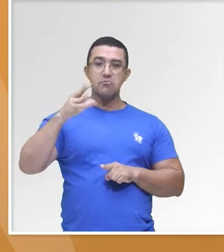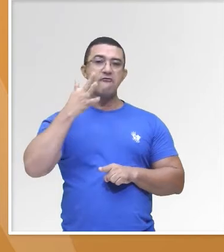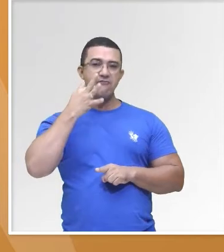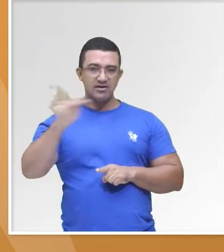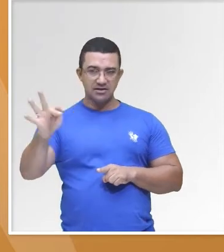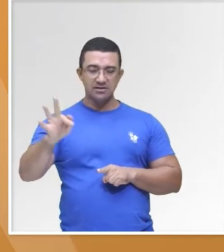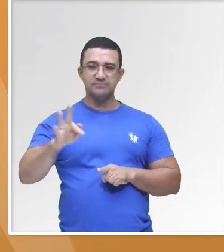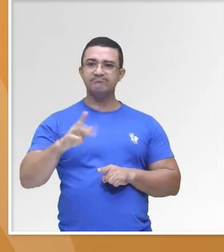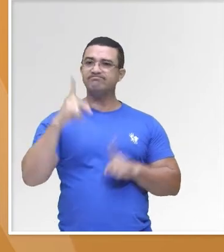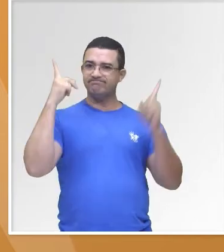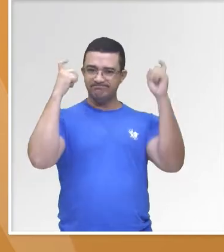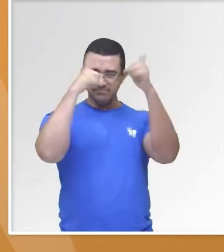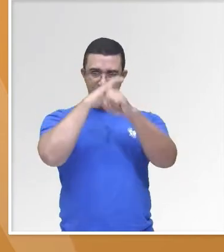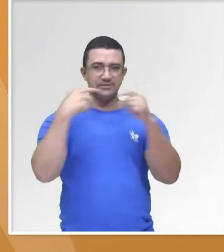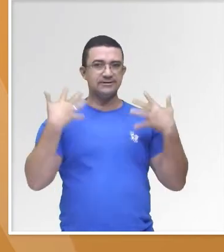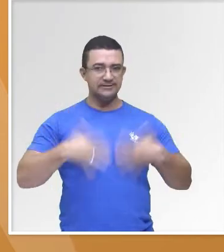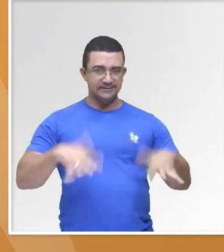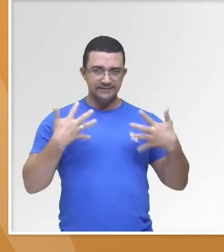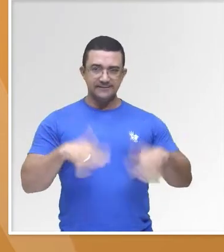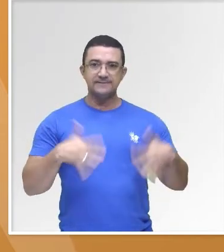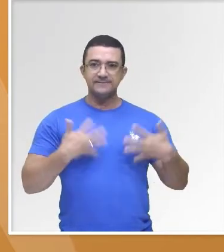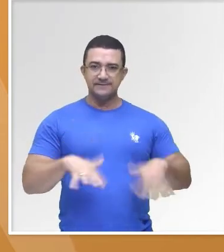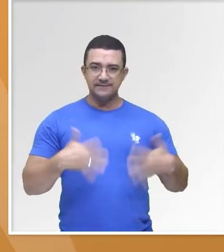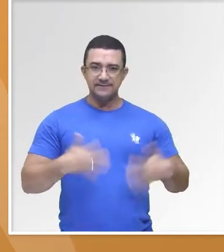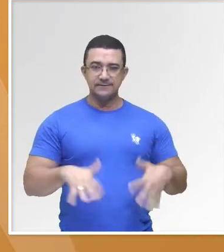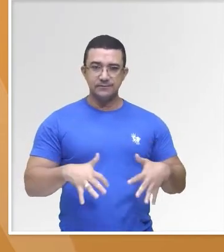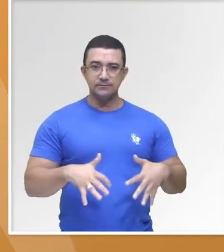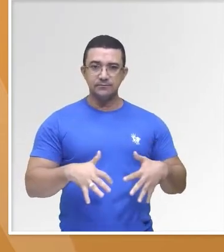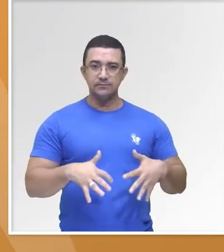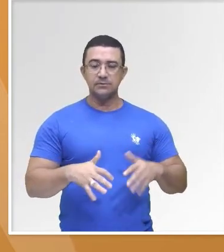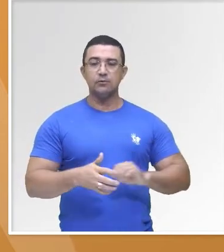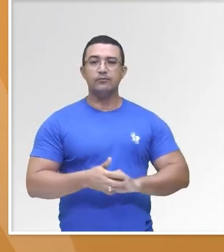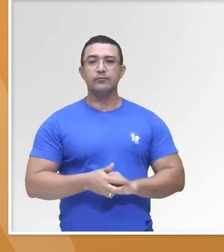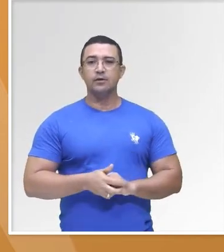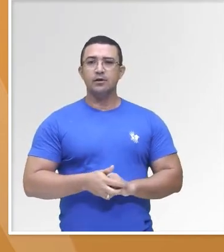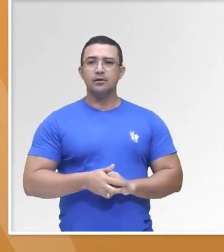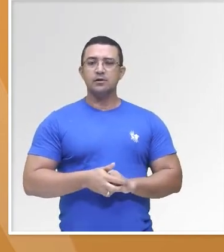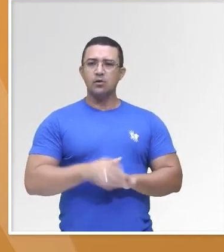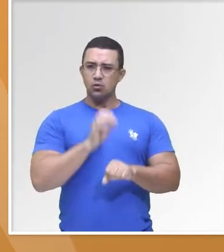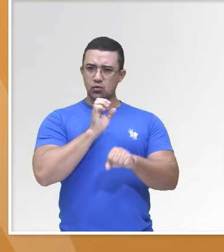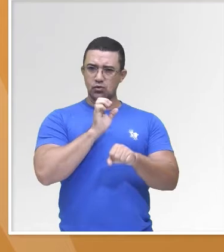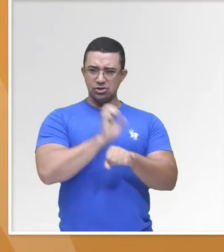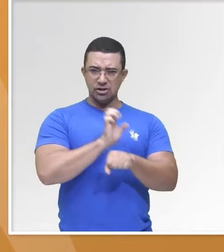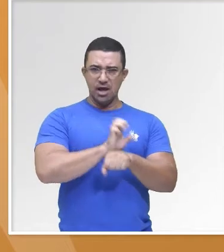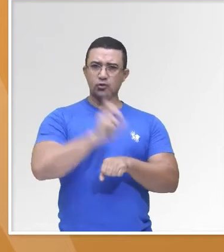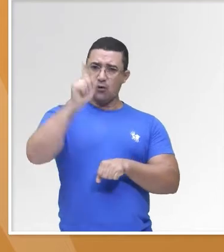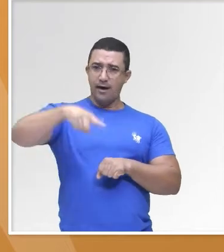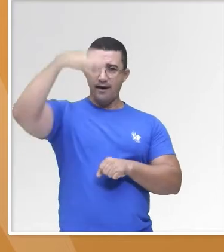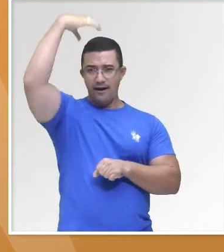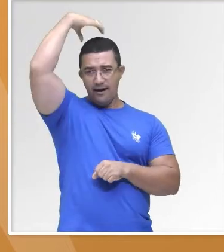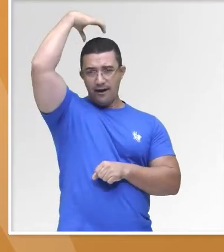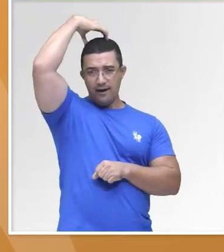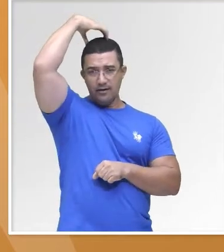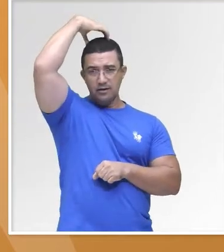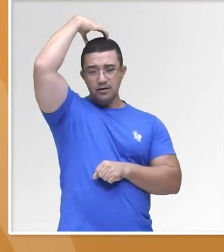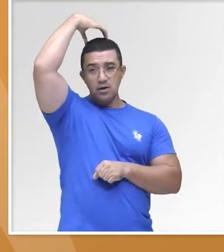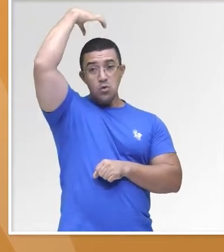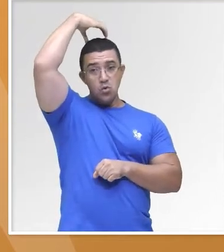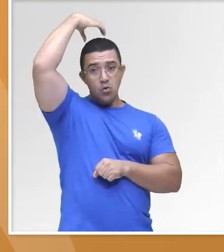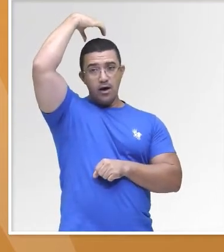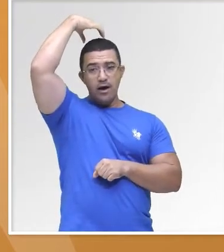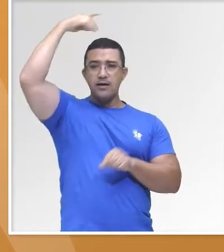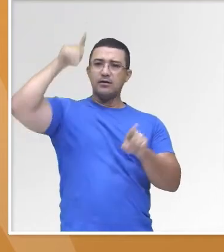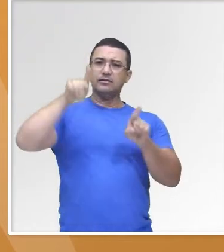não é verdade? Firme mesmo, ali o próprio Estado sendo o rei, esse próprio rei se entendendo